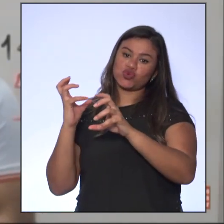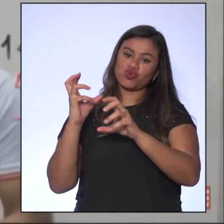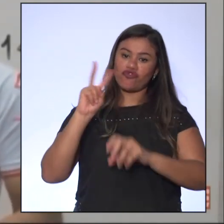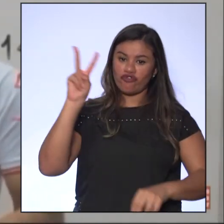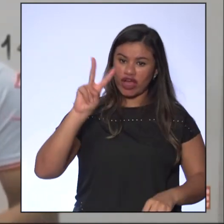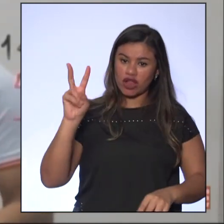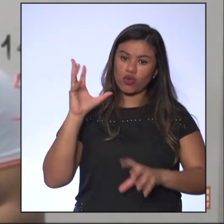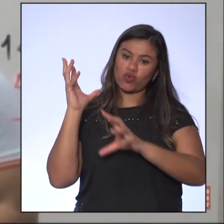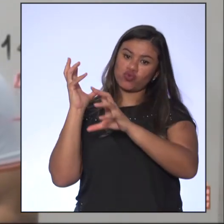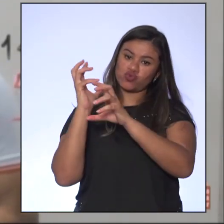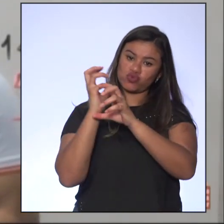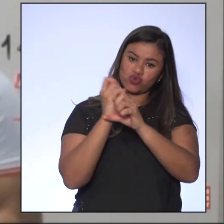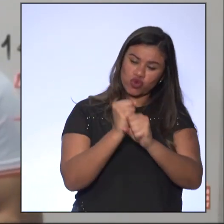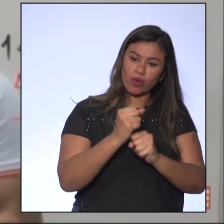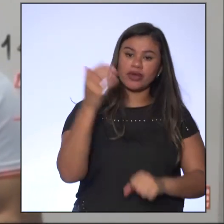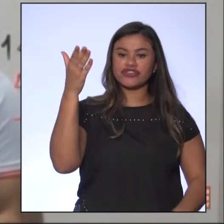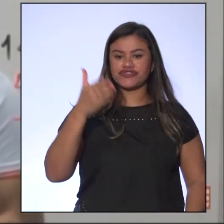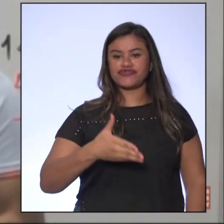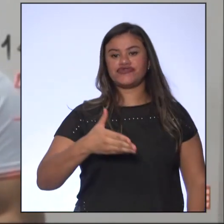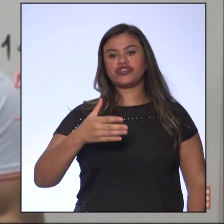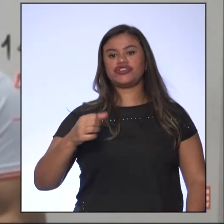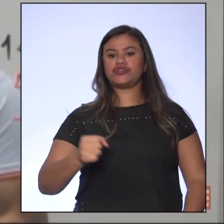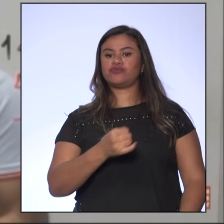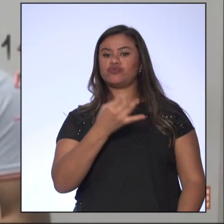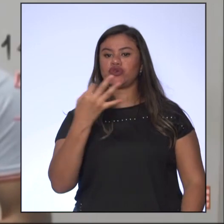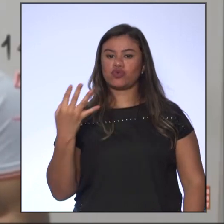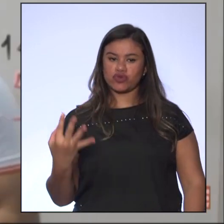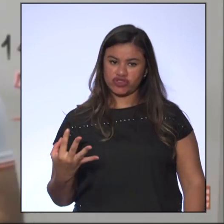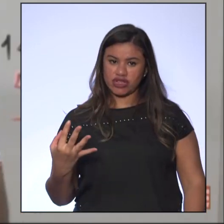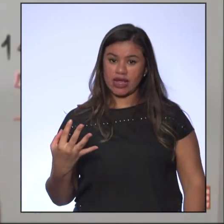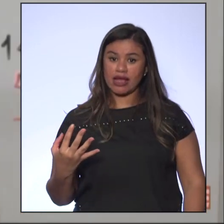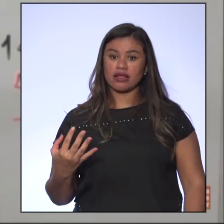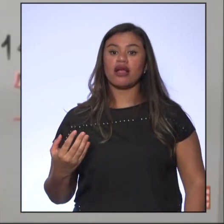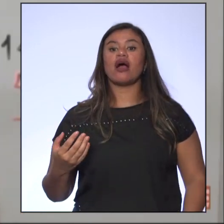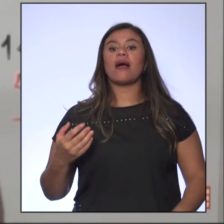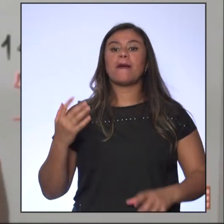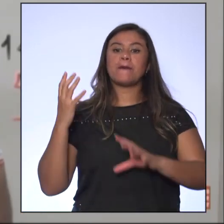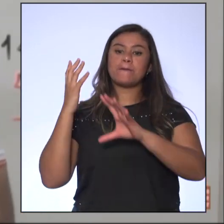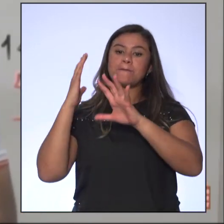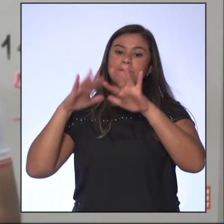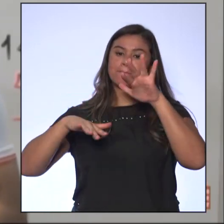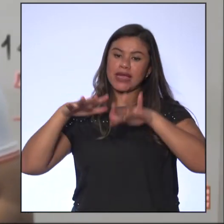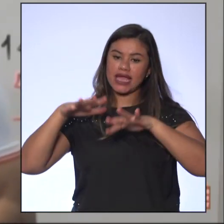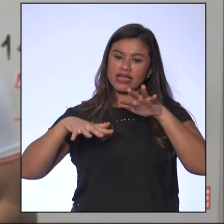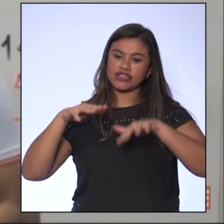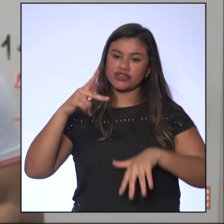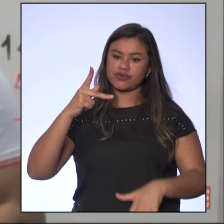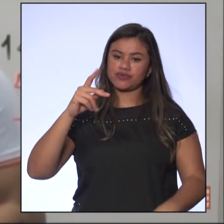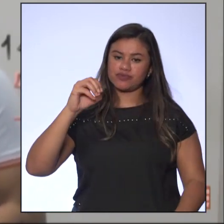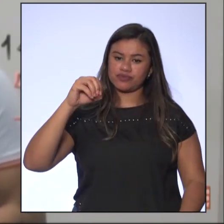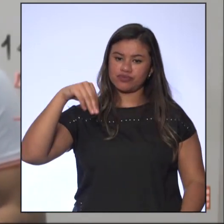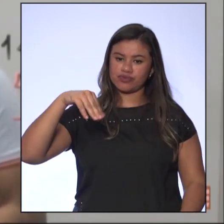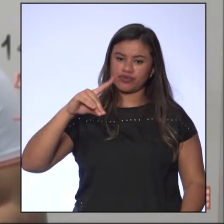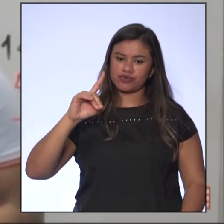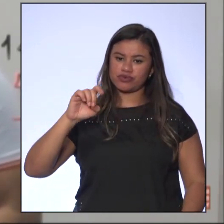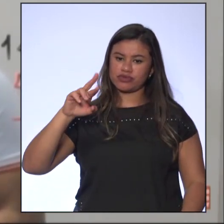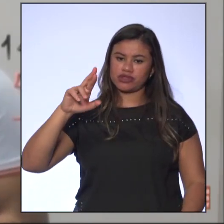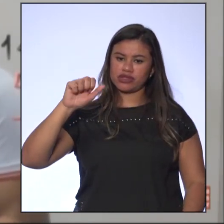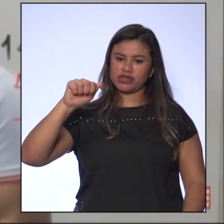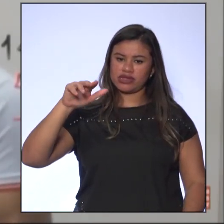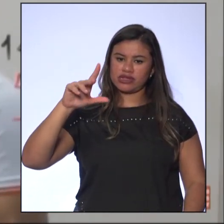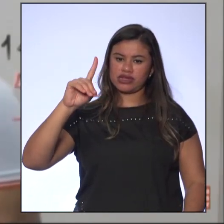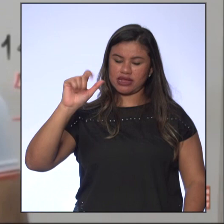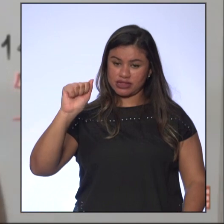somar os valores e dividir pela quantidade. Agora, quando a média é ponderada, multiplica pelo peso e divide pela soma